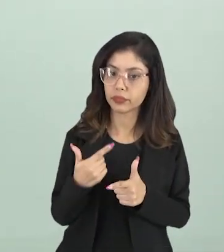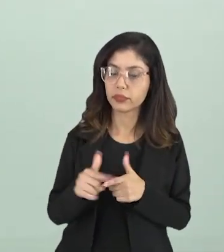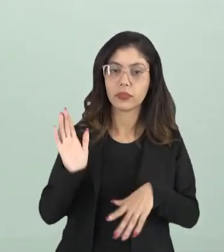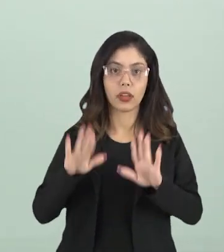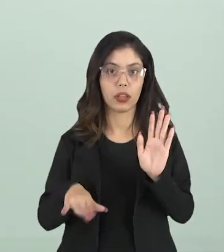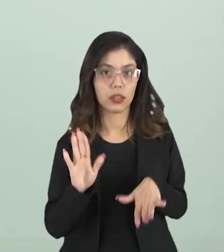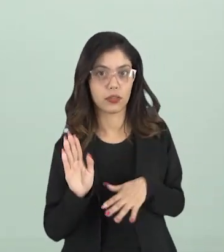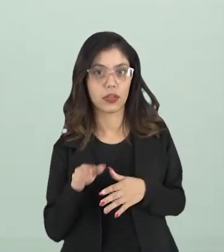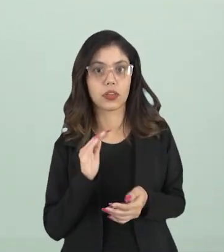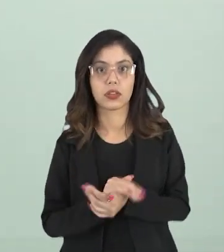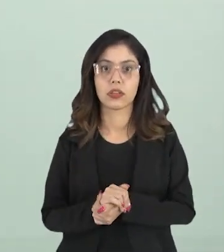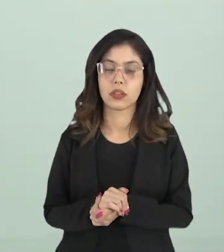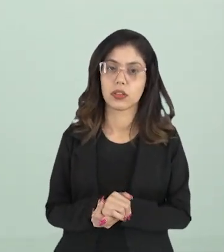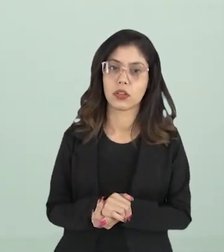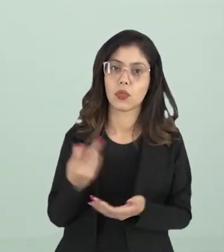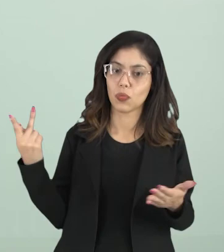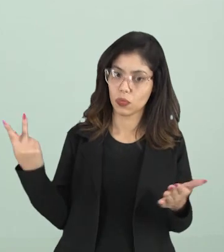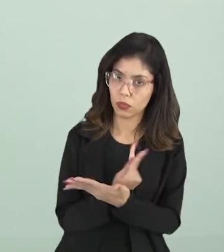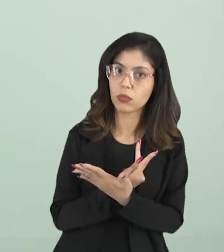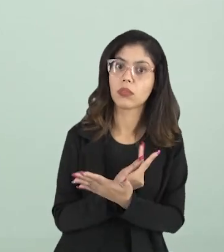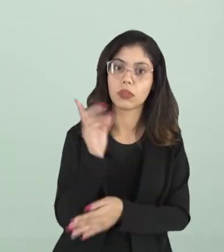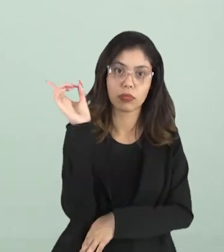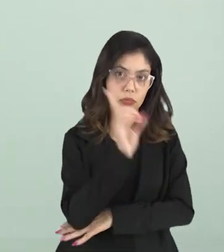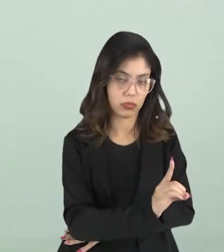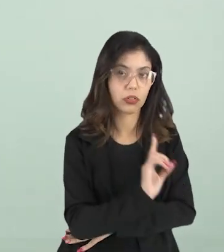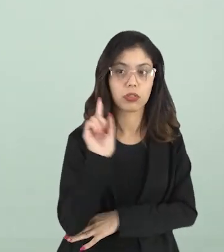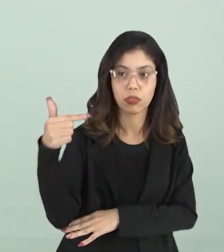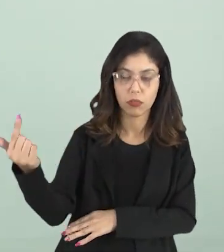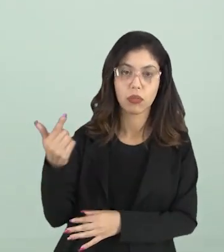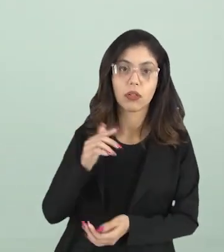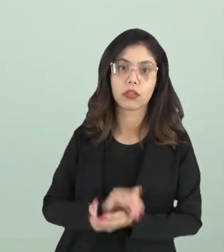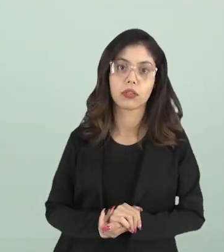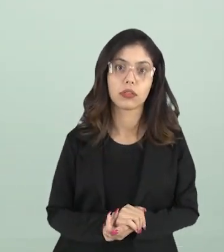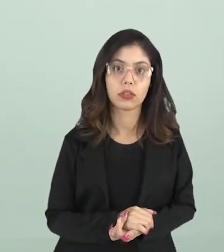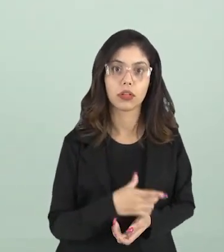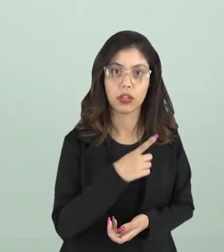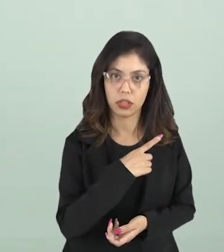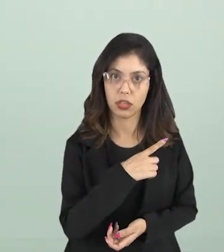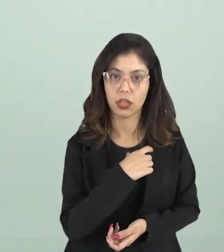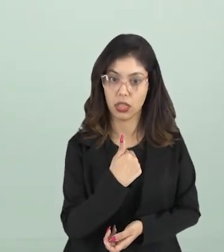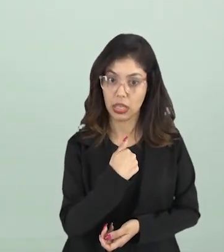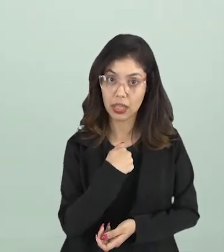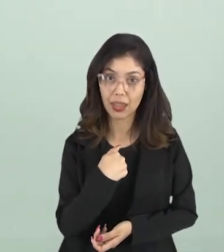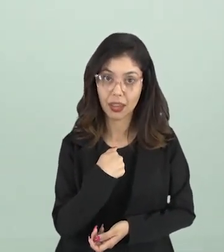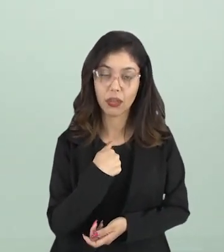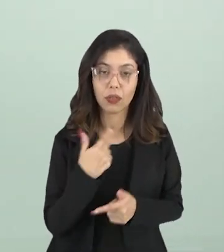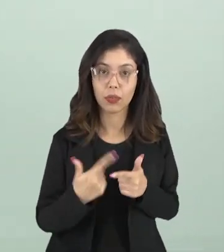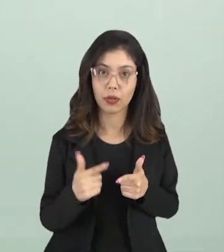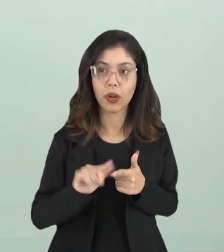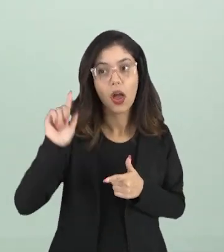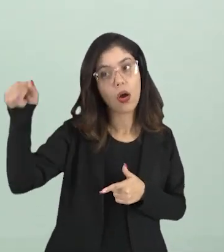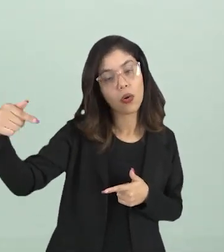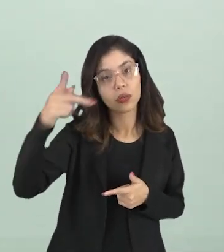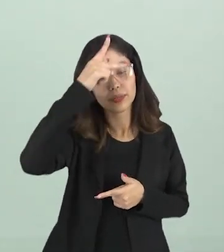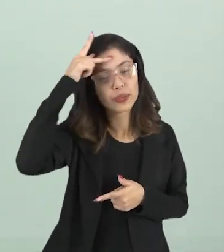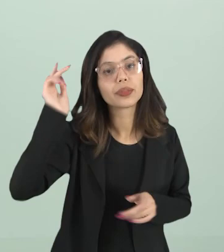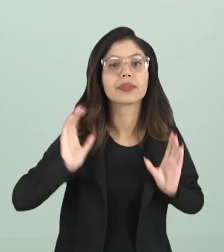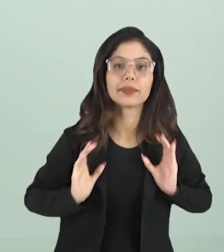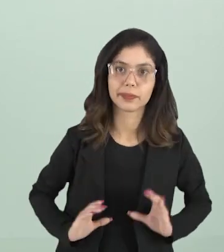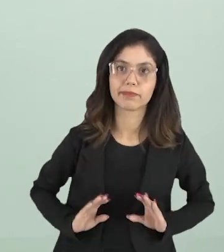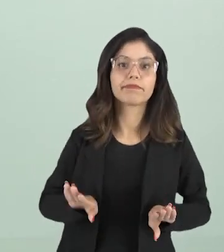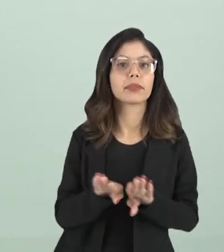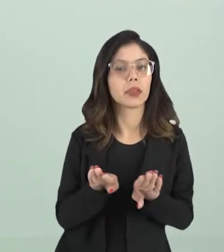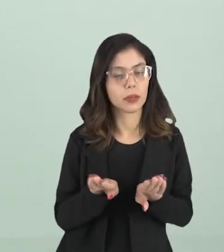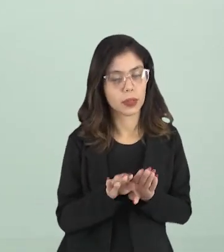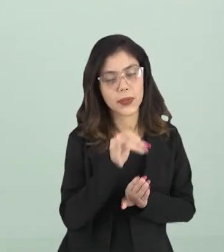a mesma violação, digamos assim, de direito ao qual eu estou submetido, outros cidadãos, a